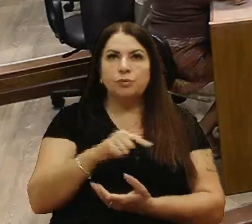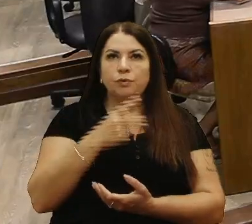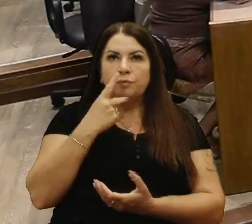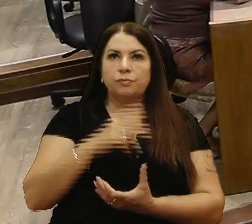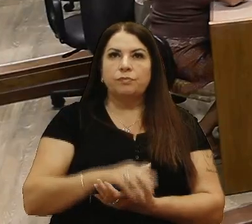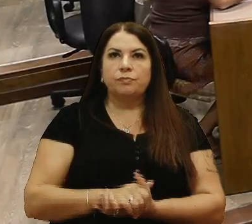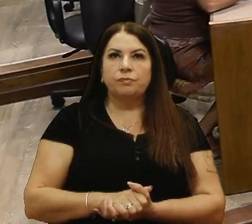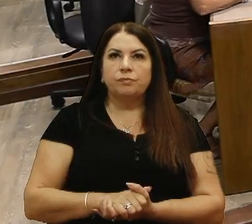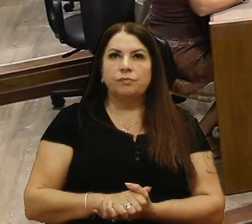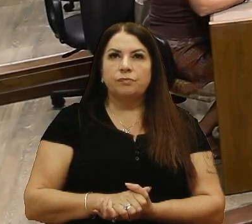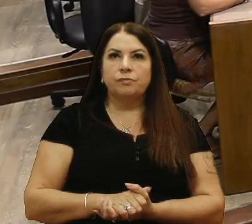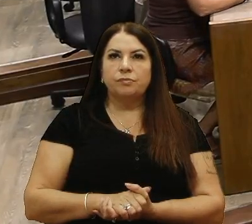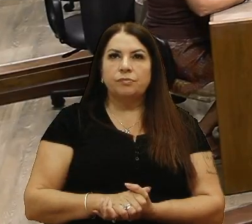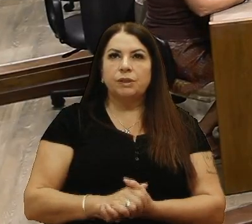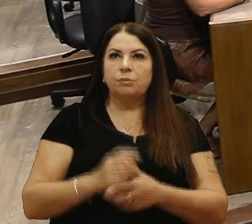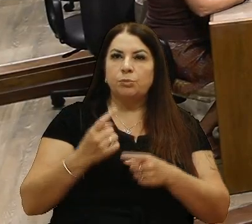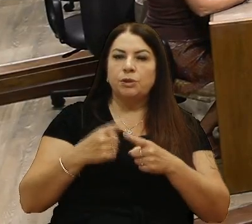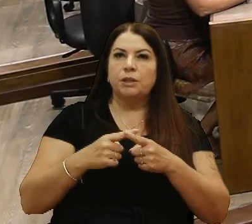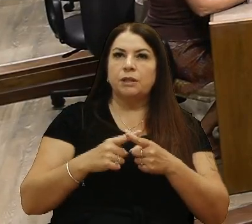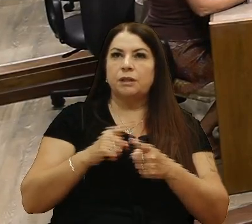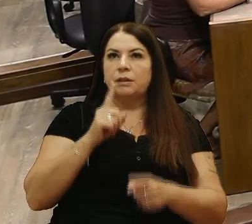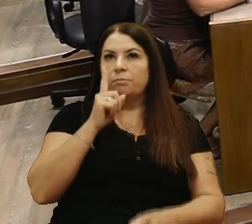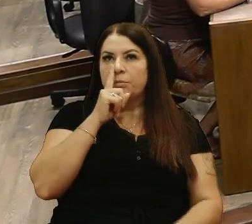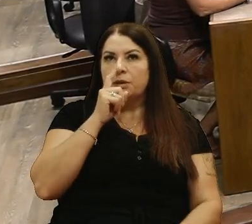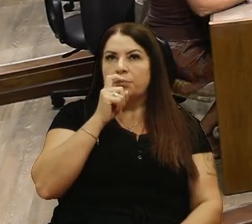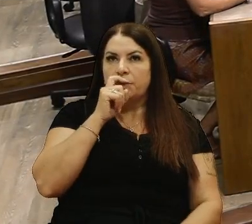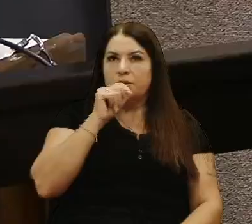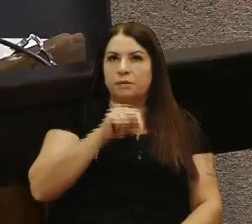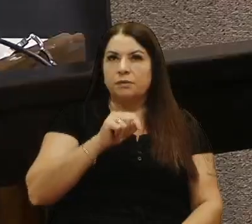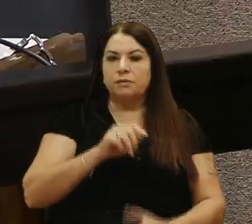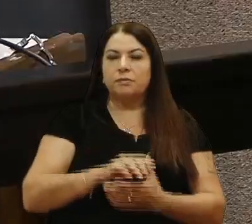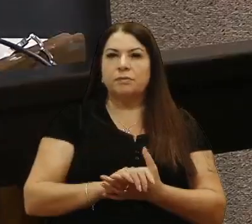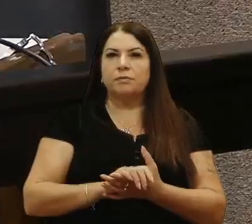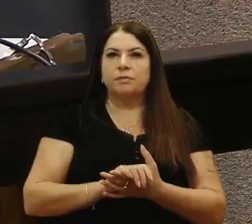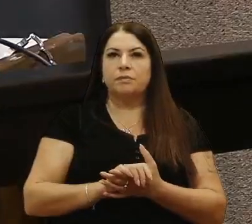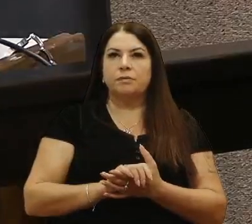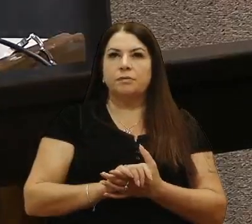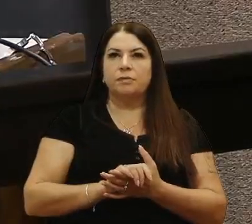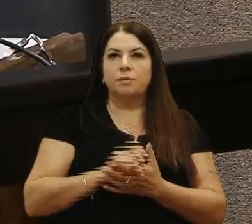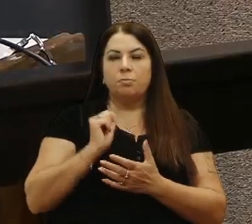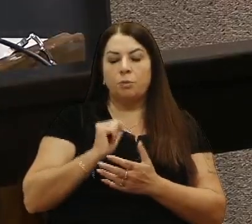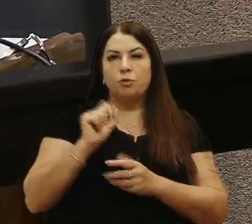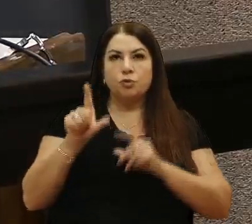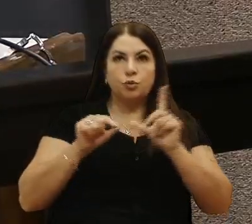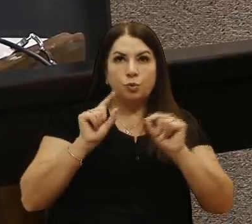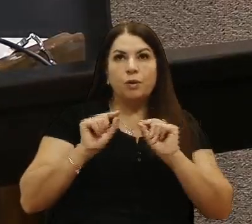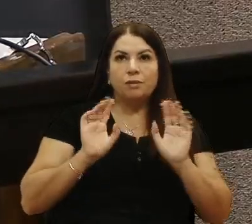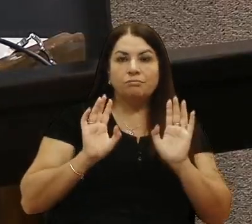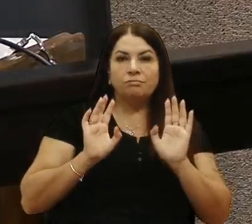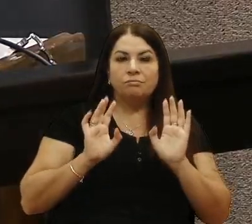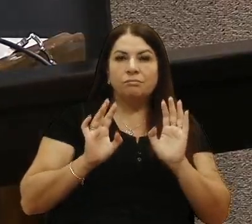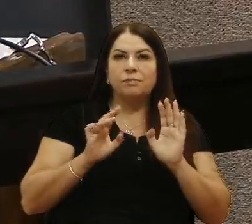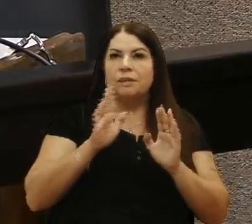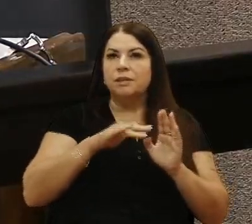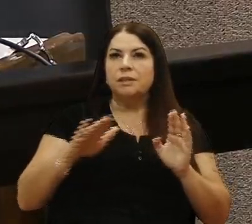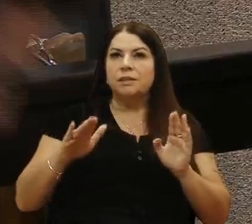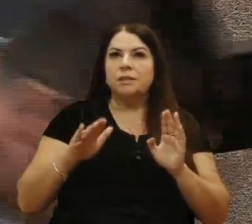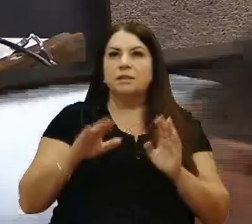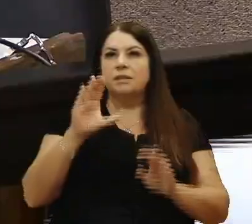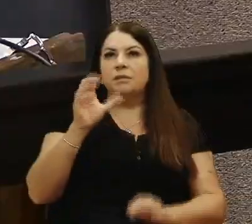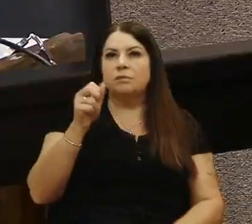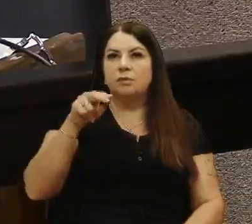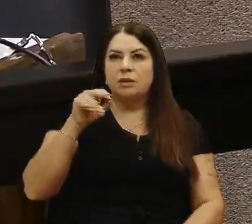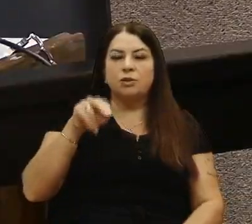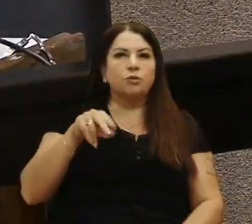presidente falou. Porque esses pais aqui, os pais podem escolher. Agora, as crianças do Quênio não